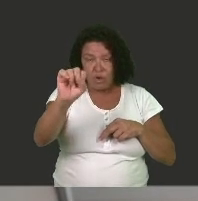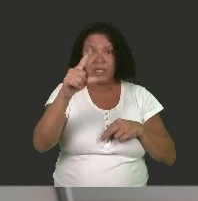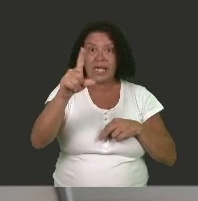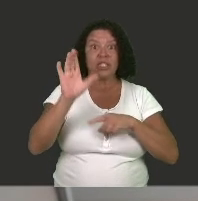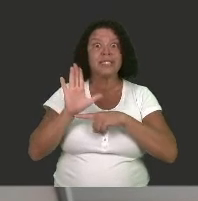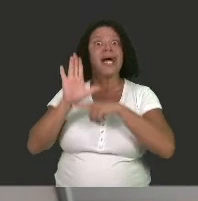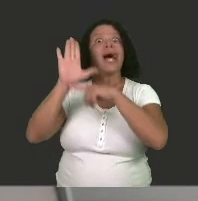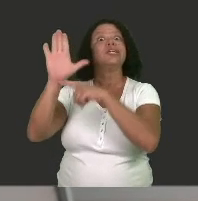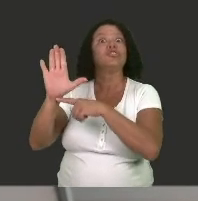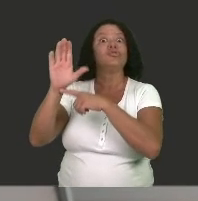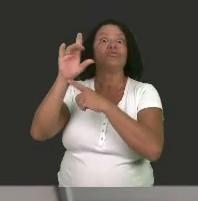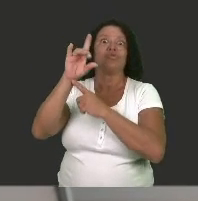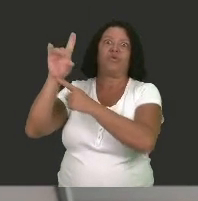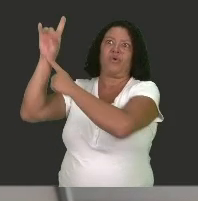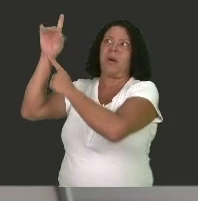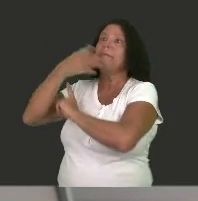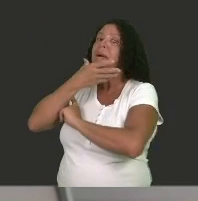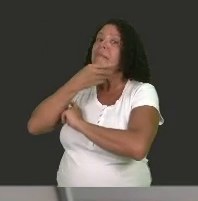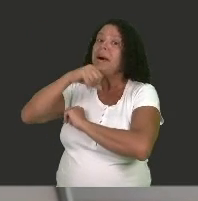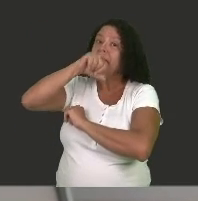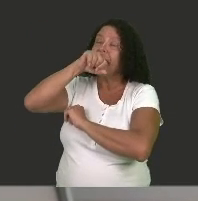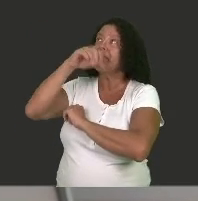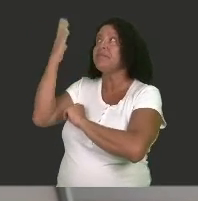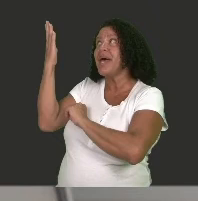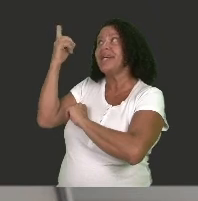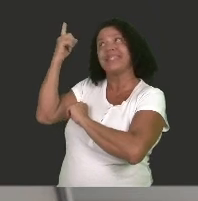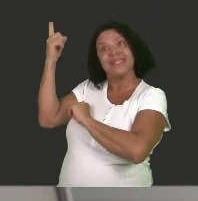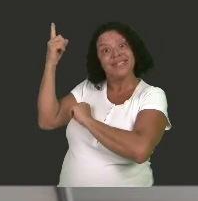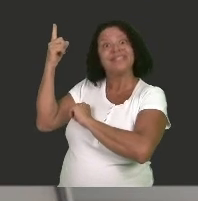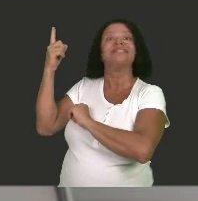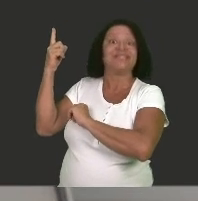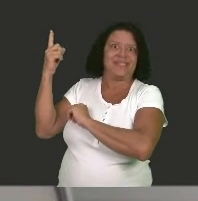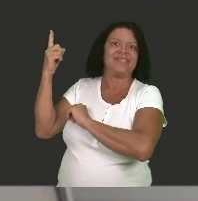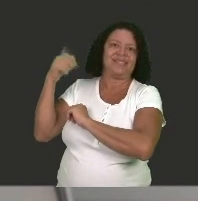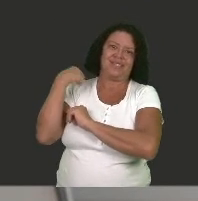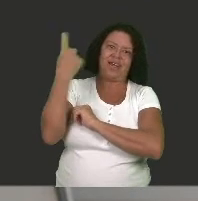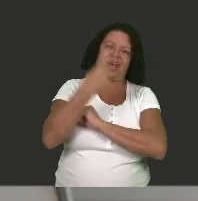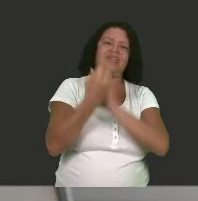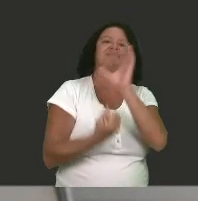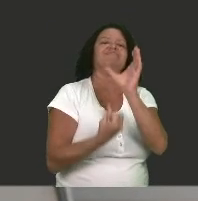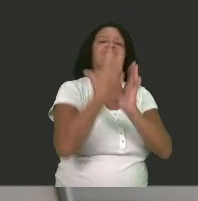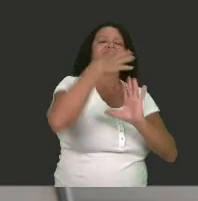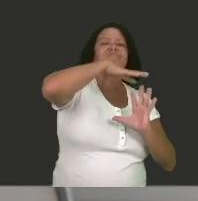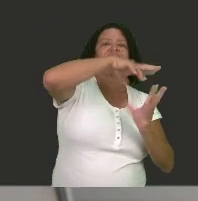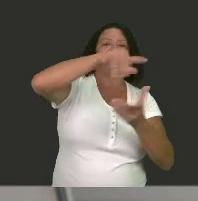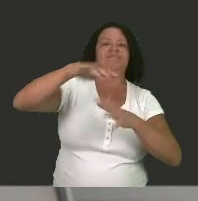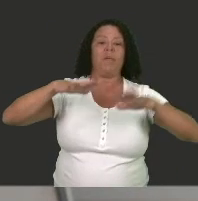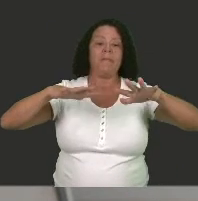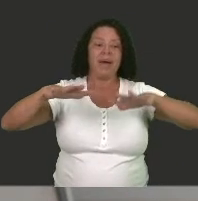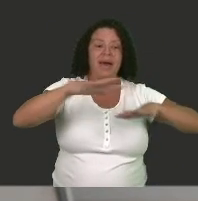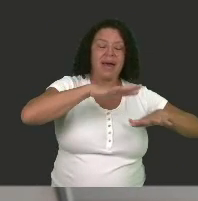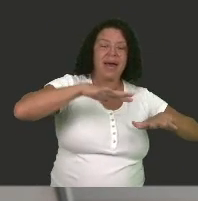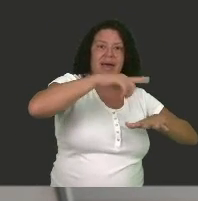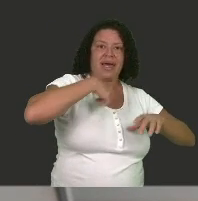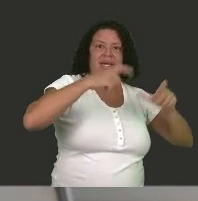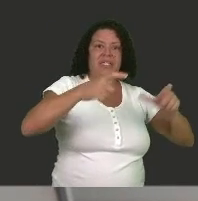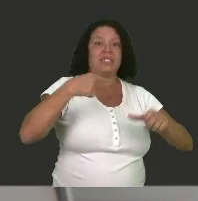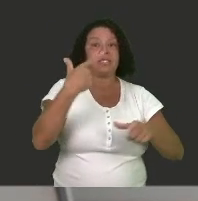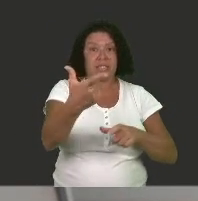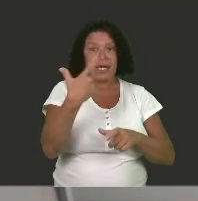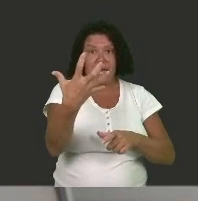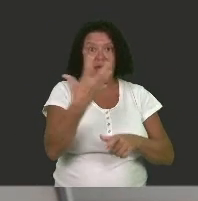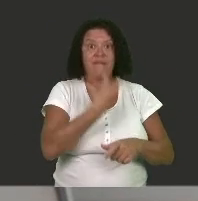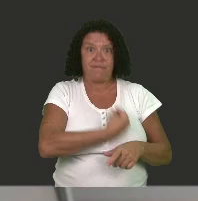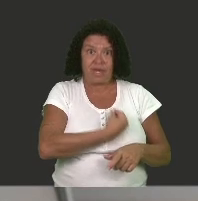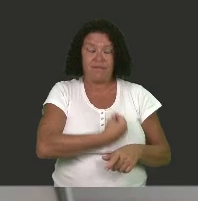junto com o nosso Pai para a criação desse universo, para a criação desse todo e para a criação do ambiente que a gente quer viver, né? E